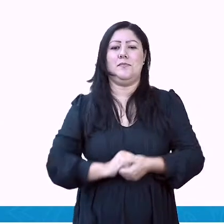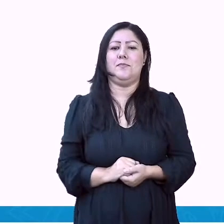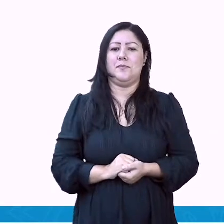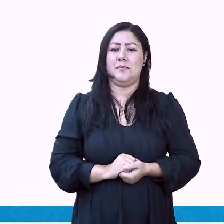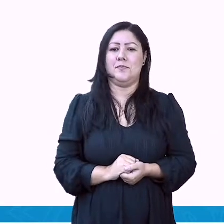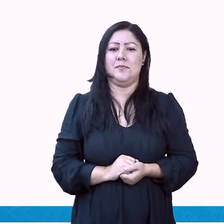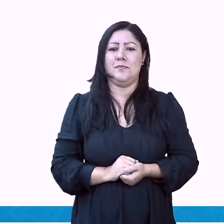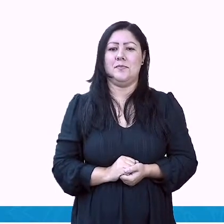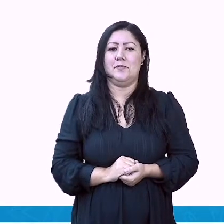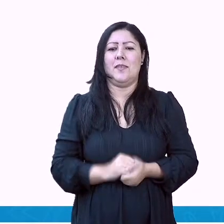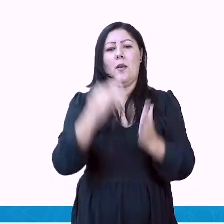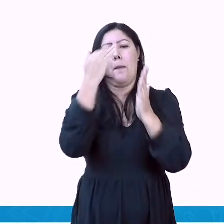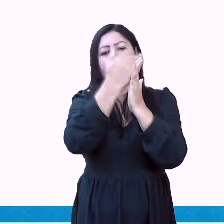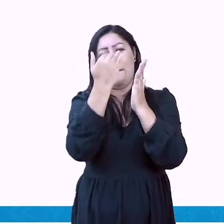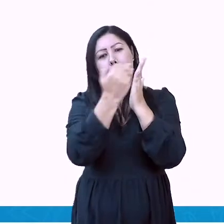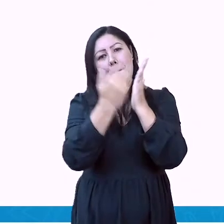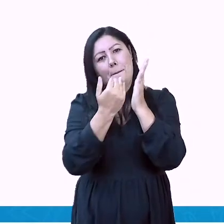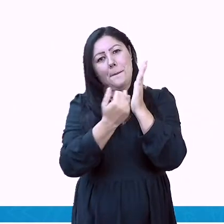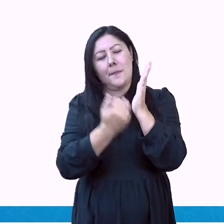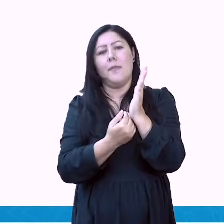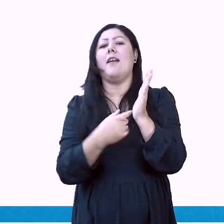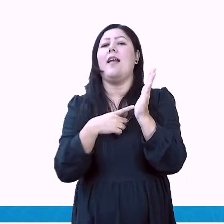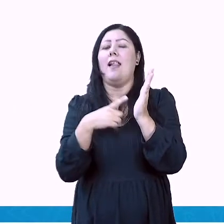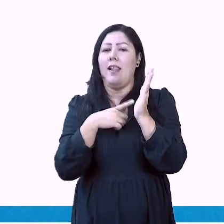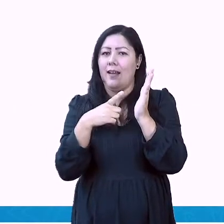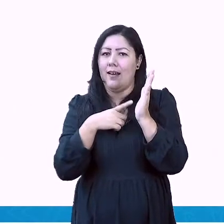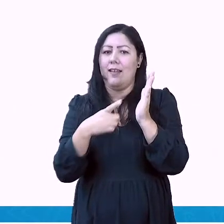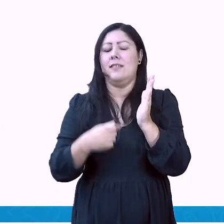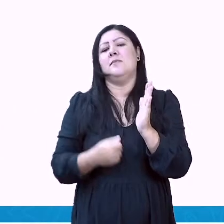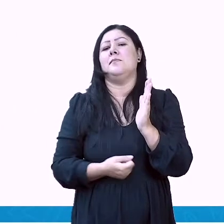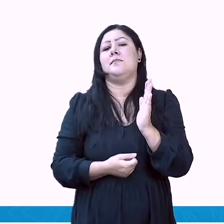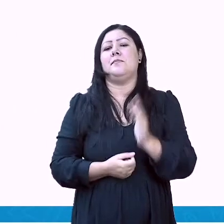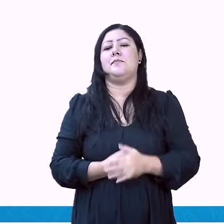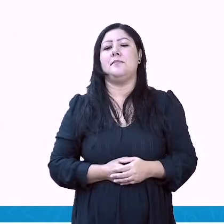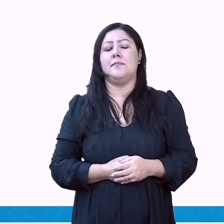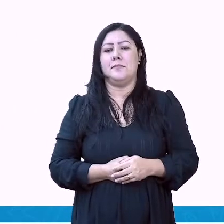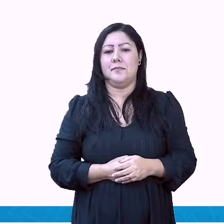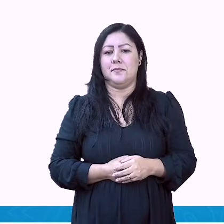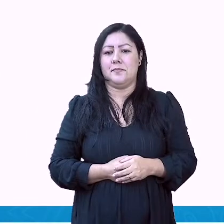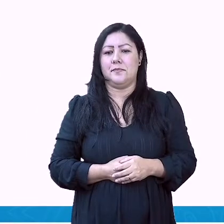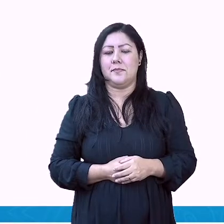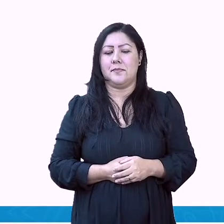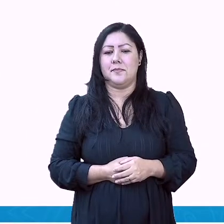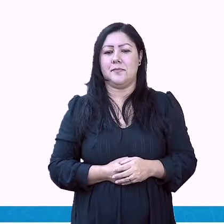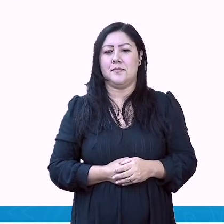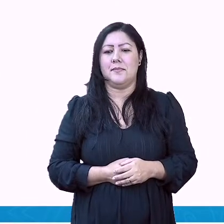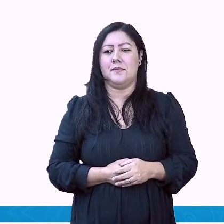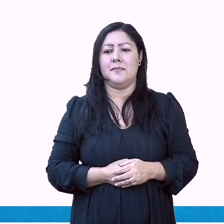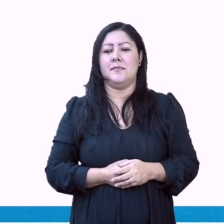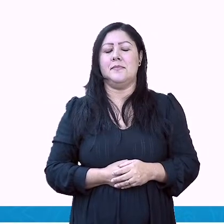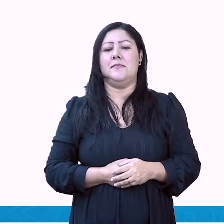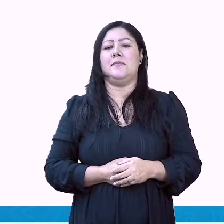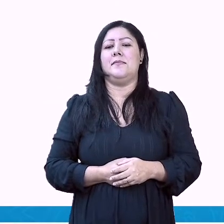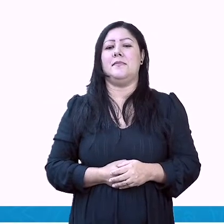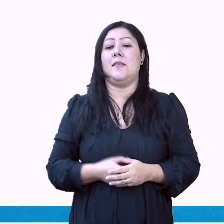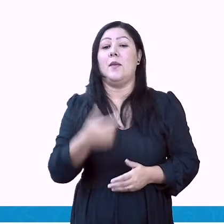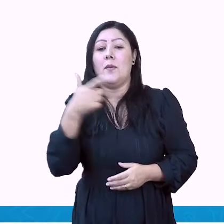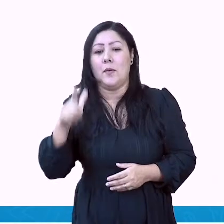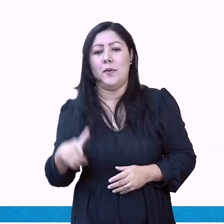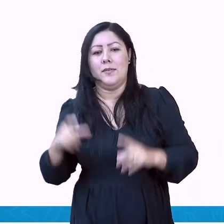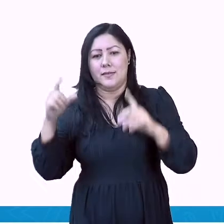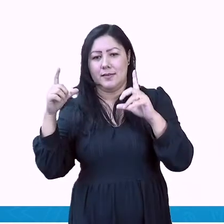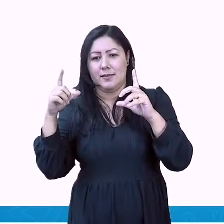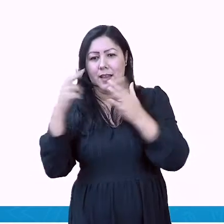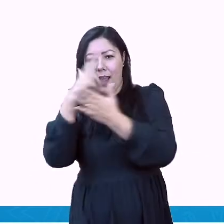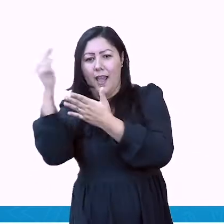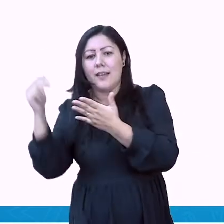Período, os vários períodos de formação. Aí nós temos um outro aqui também, que